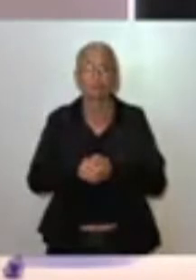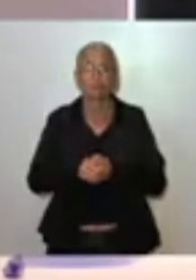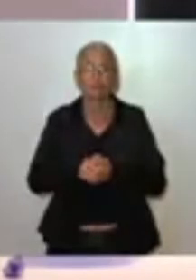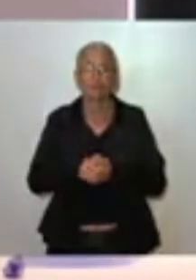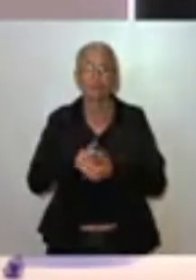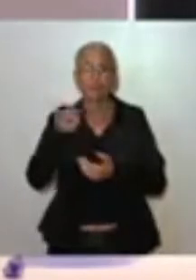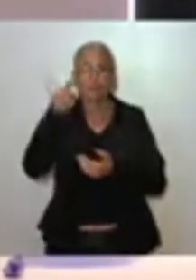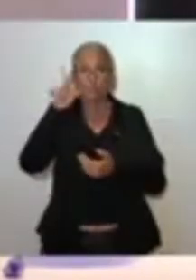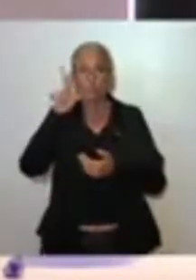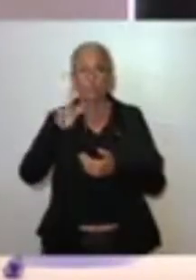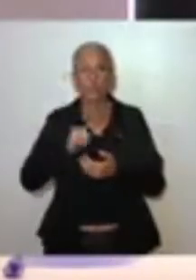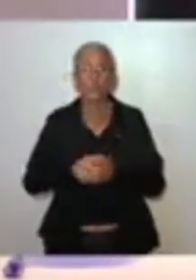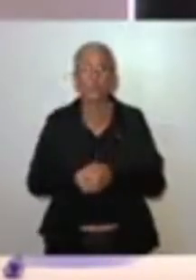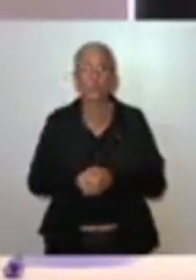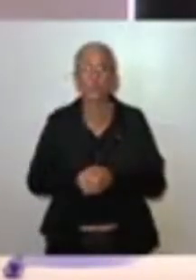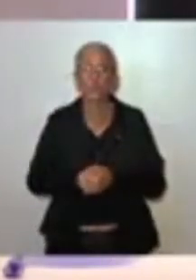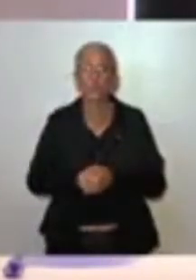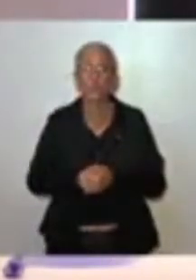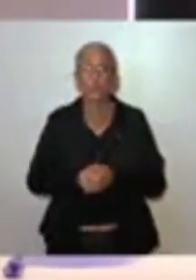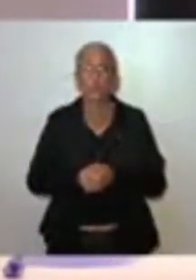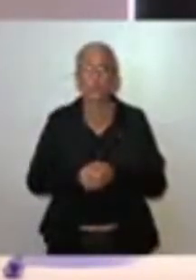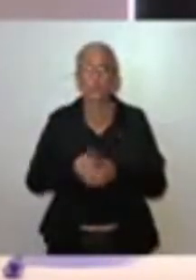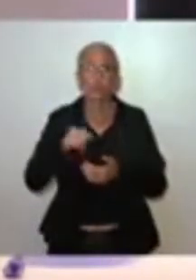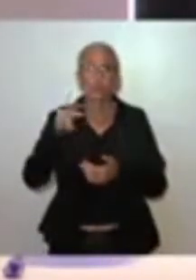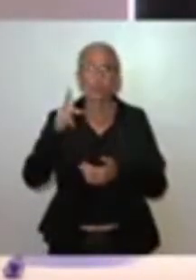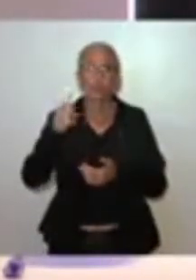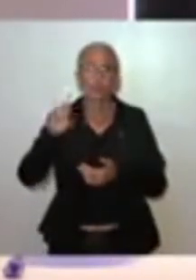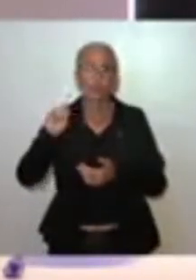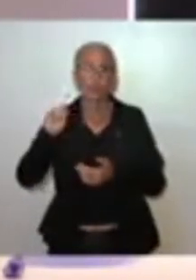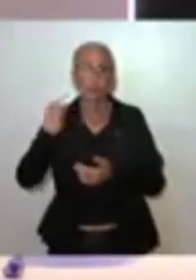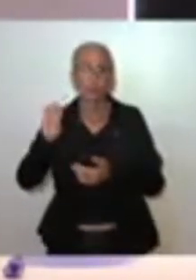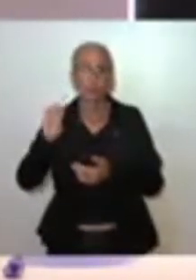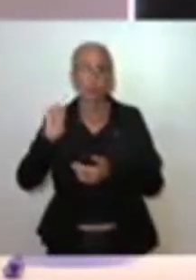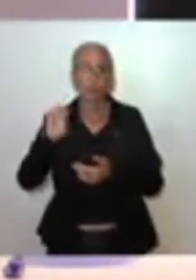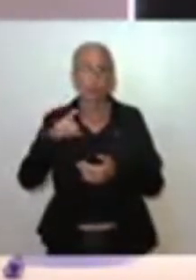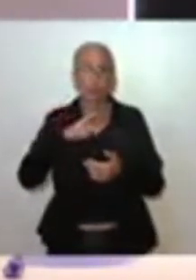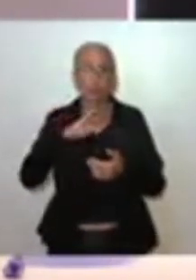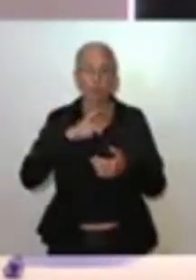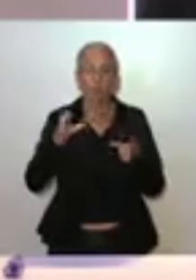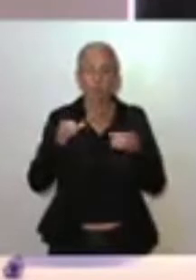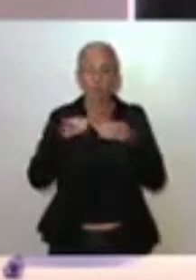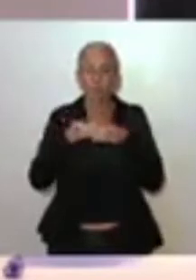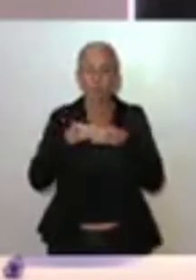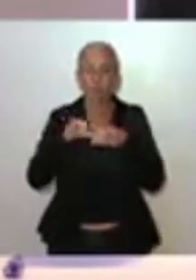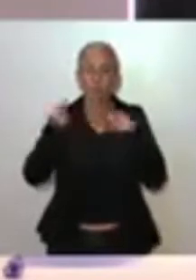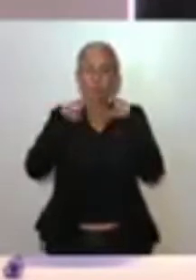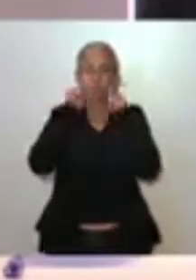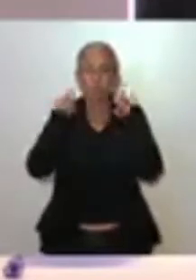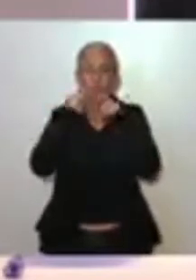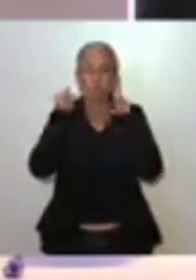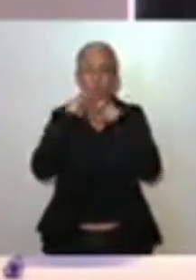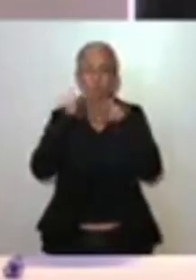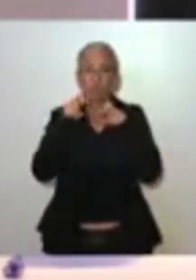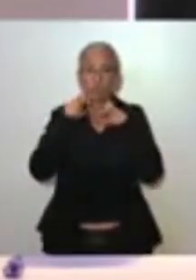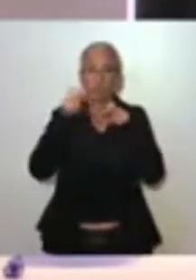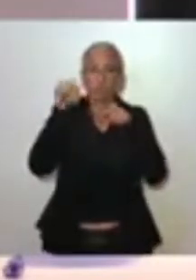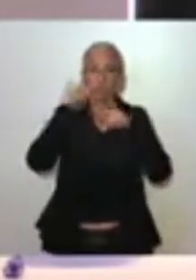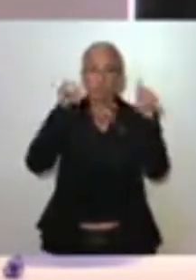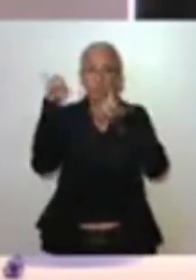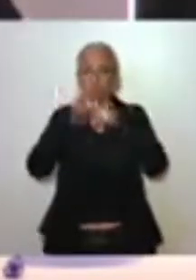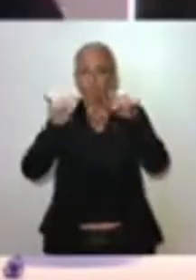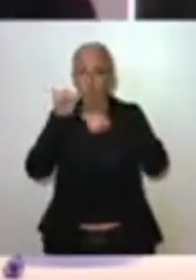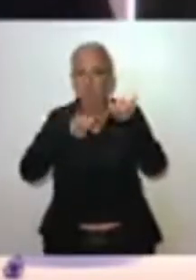outra coisa o TSE tem um sistema são um conjunto de computadores onde há muitas informações